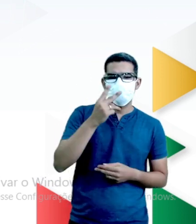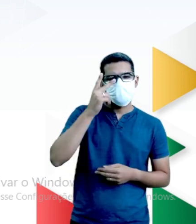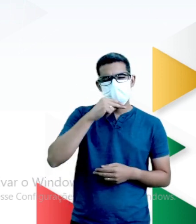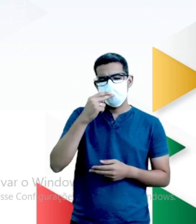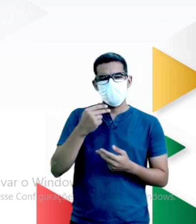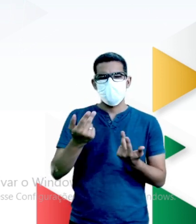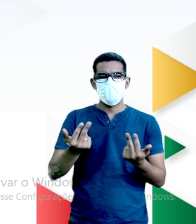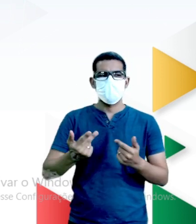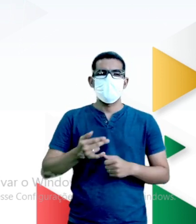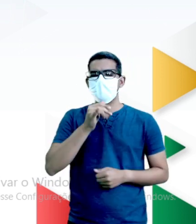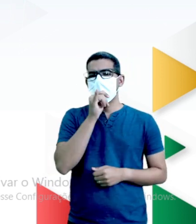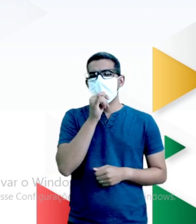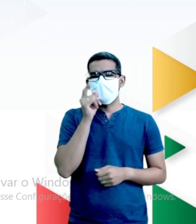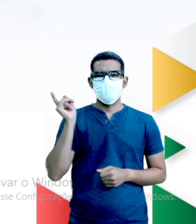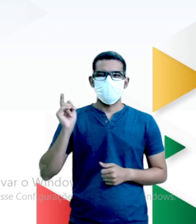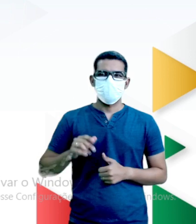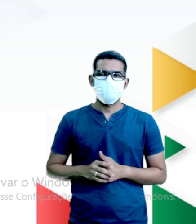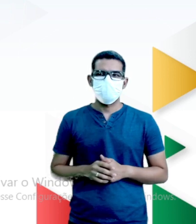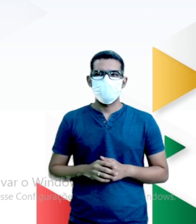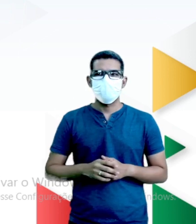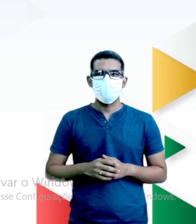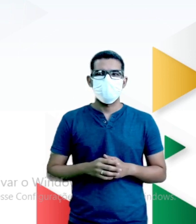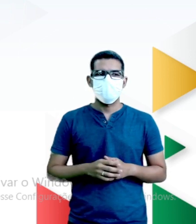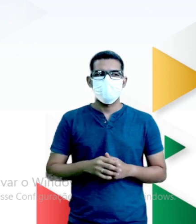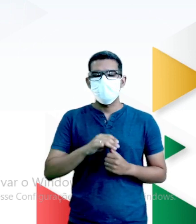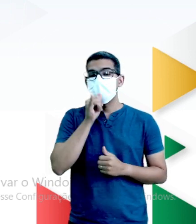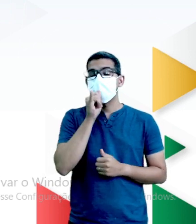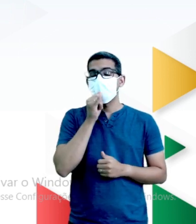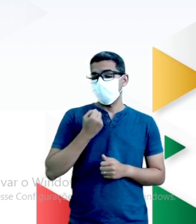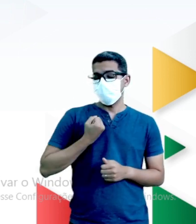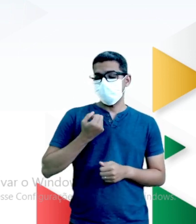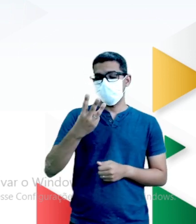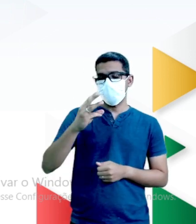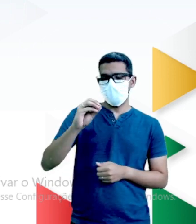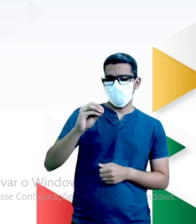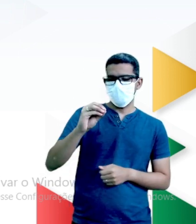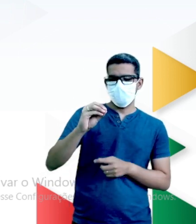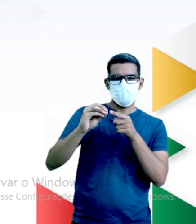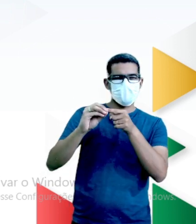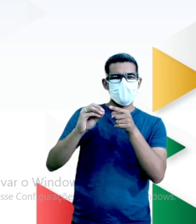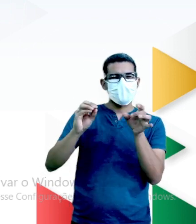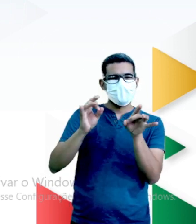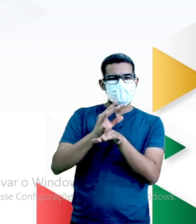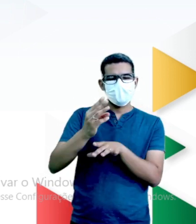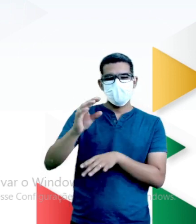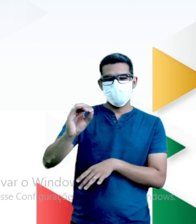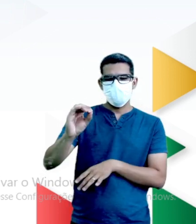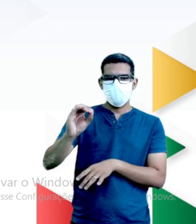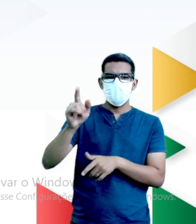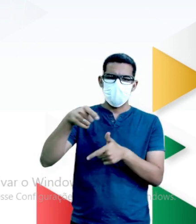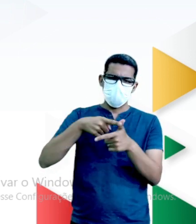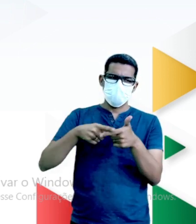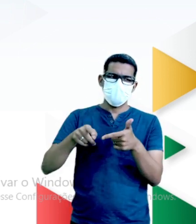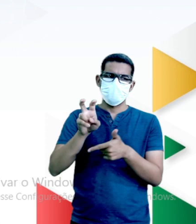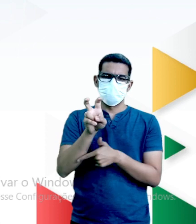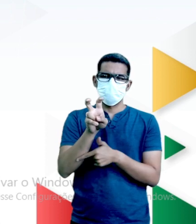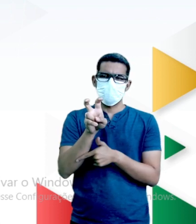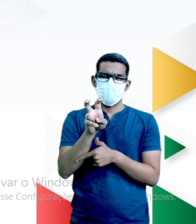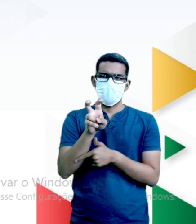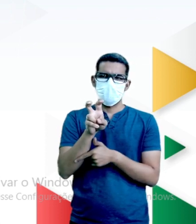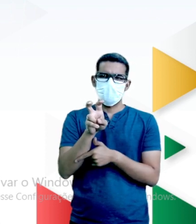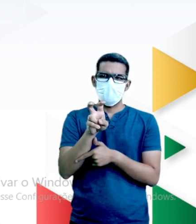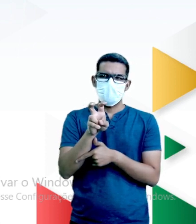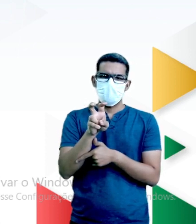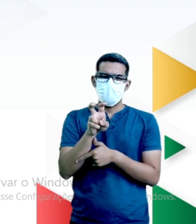Dê um exemplo aí, professor. Número 30. Ele termina em 0, é divisível por 5, beleza? Ele